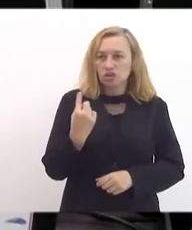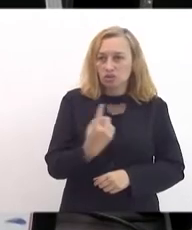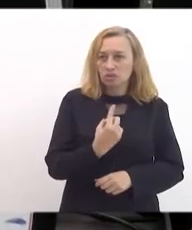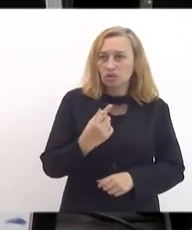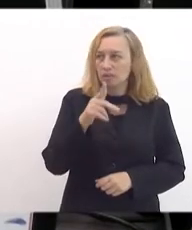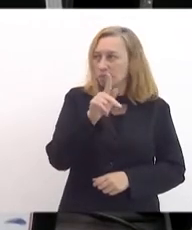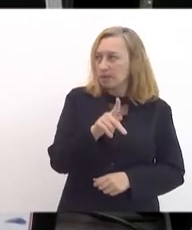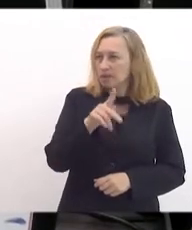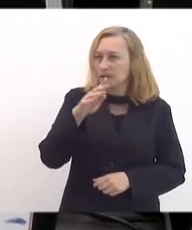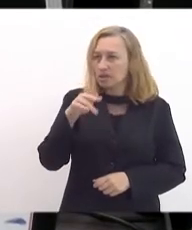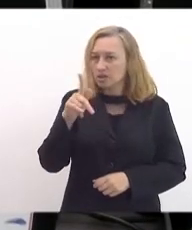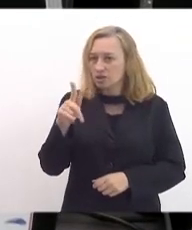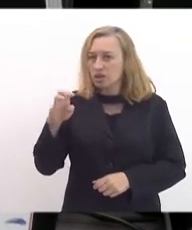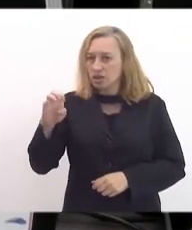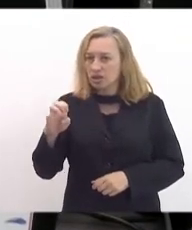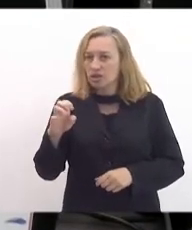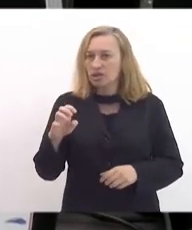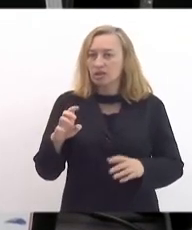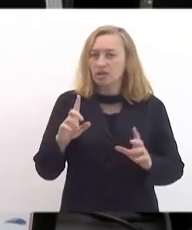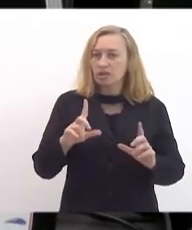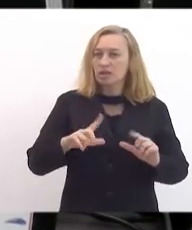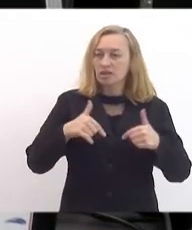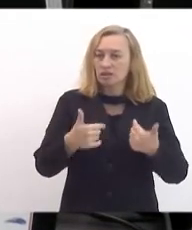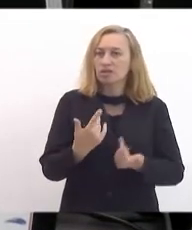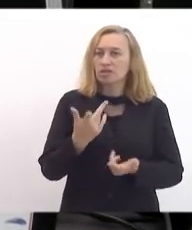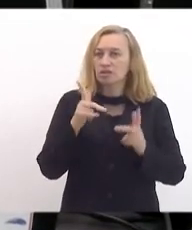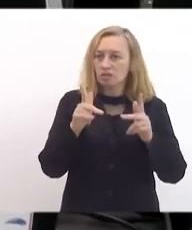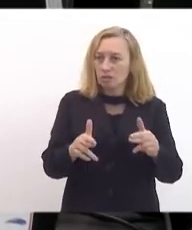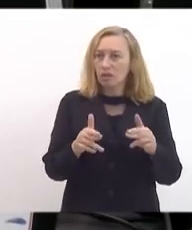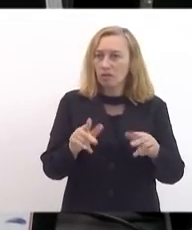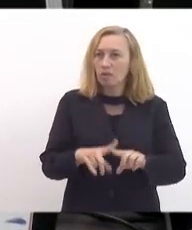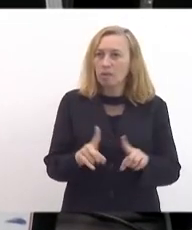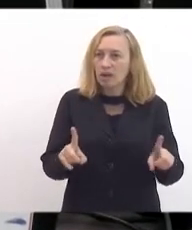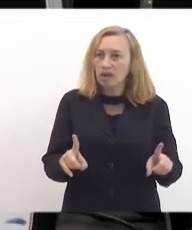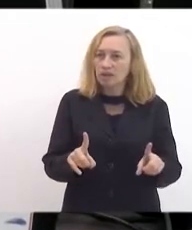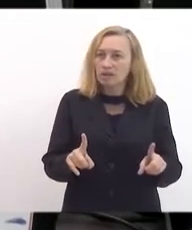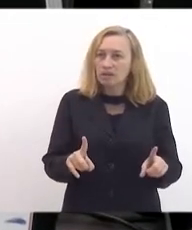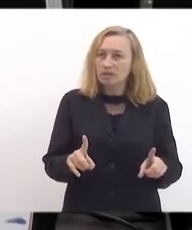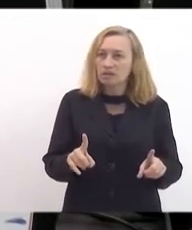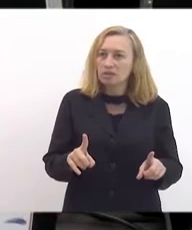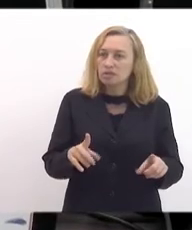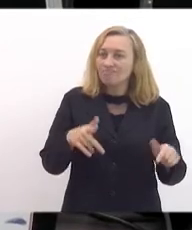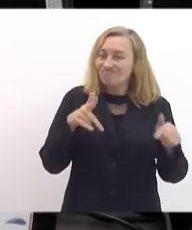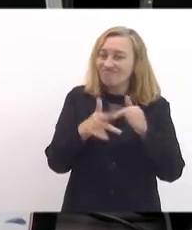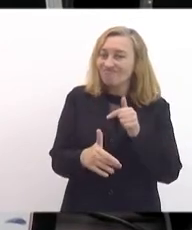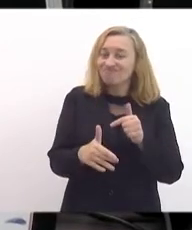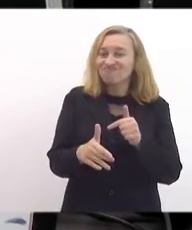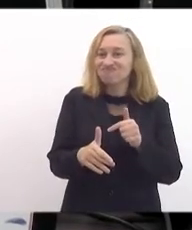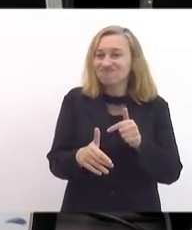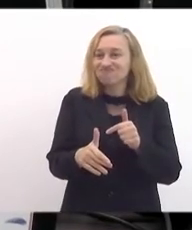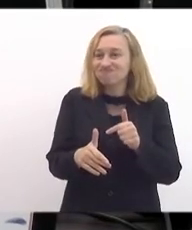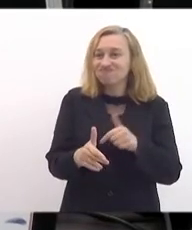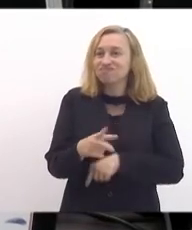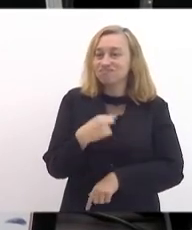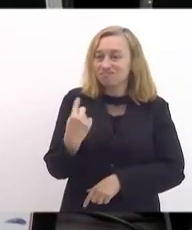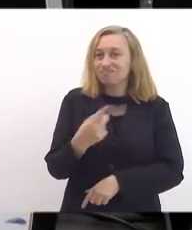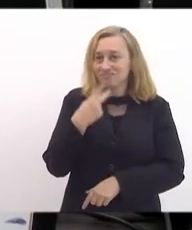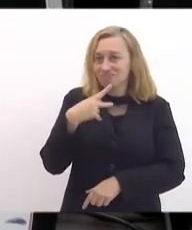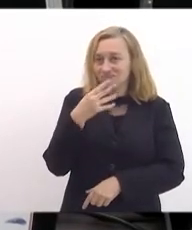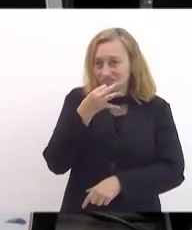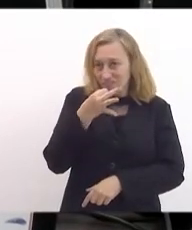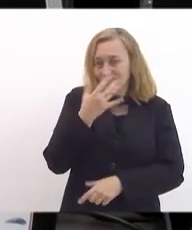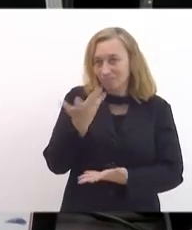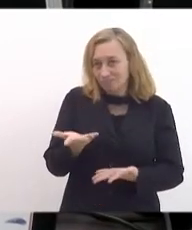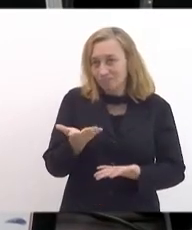também tem se posicionado dessa maneira Mas é um é um entendimento aí que é é a roça posição